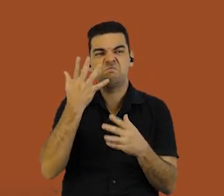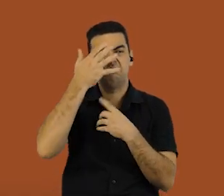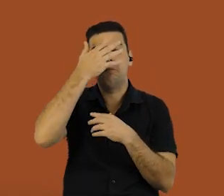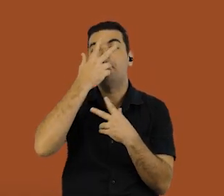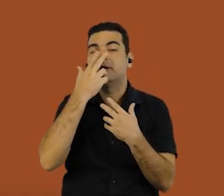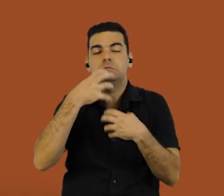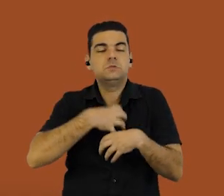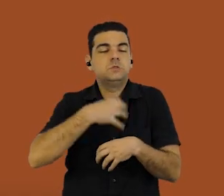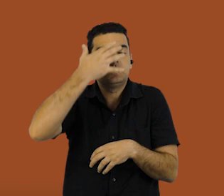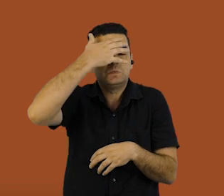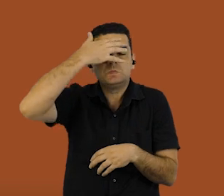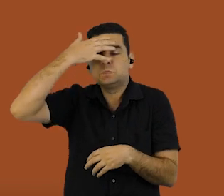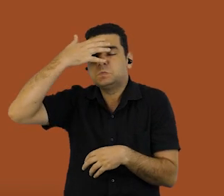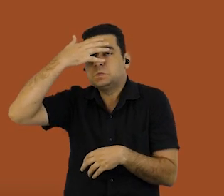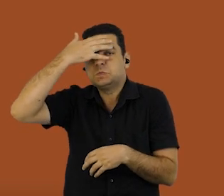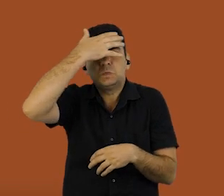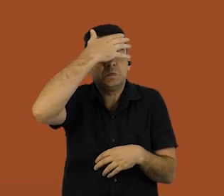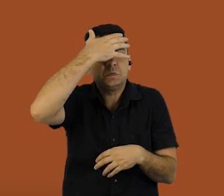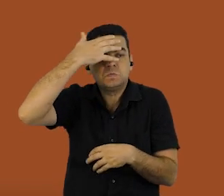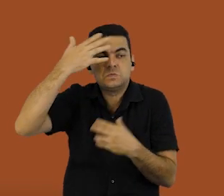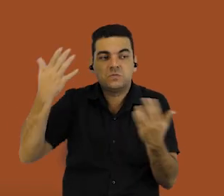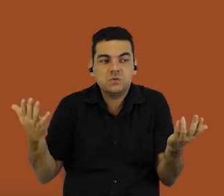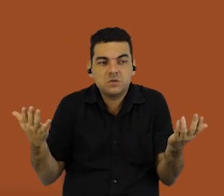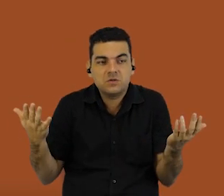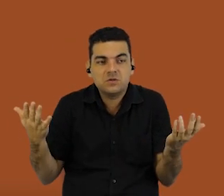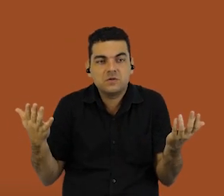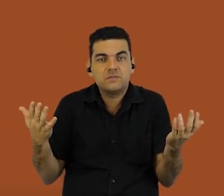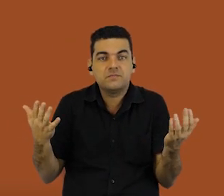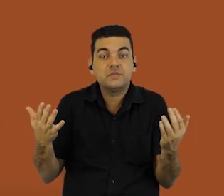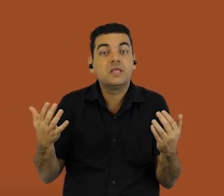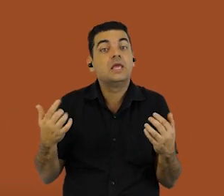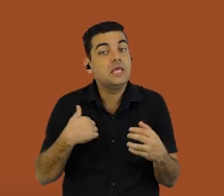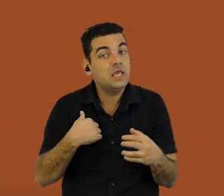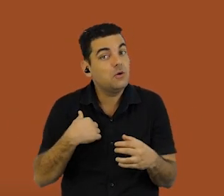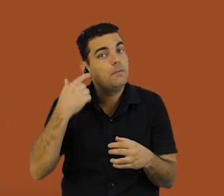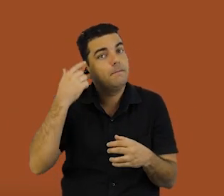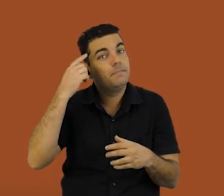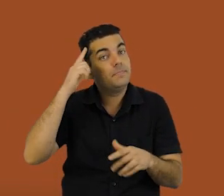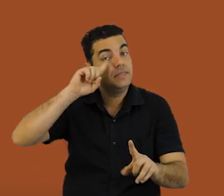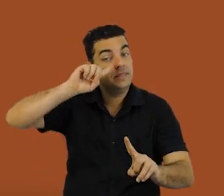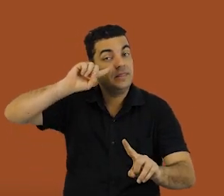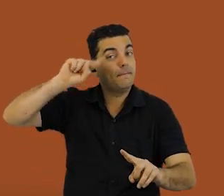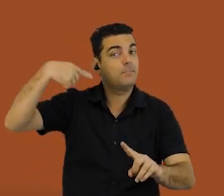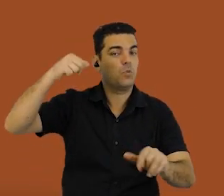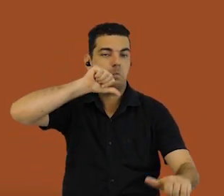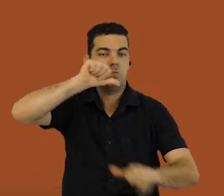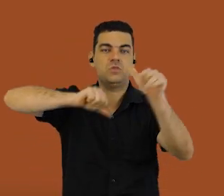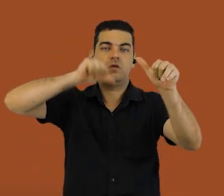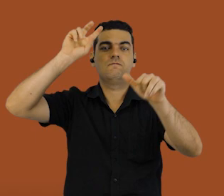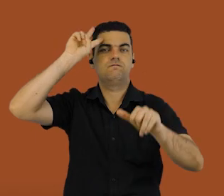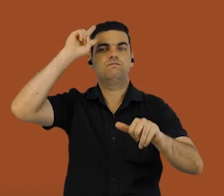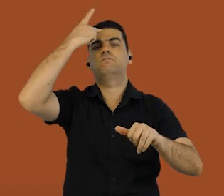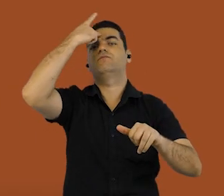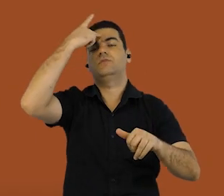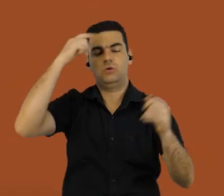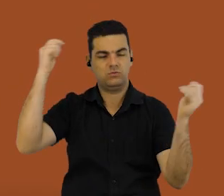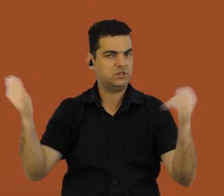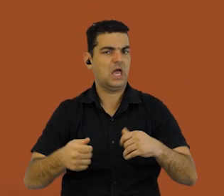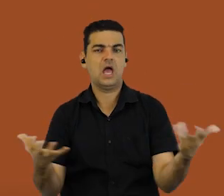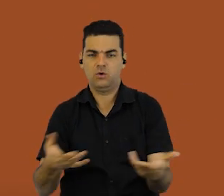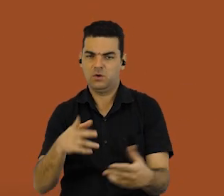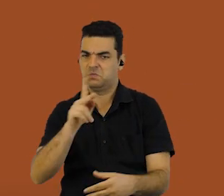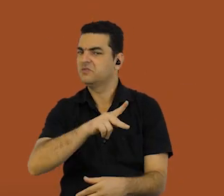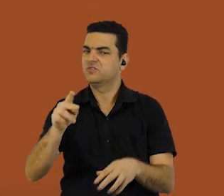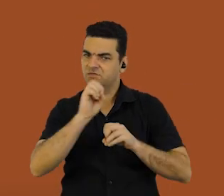me jogavam no canto, não me deixavam, na realidade, acreditar no que era possível fazer e do que era necessário fazer enquanto professor,